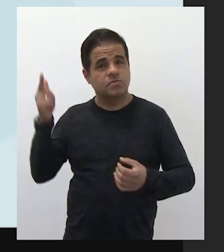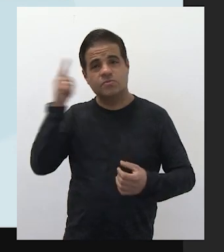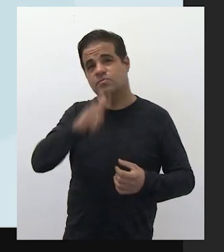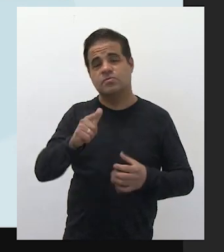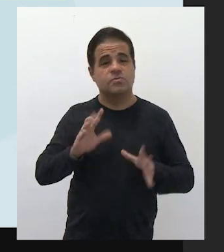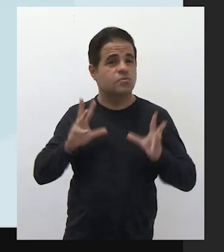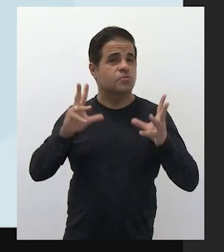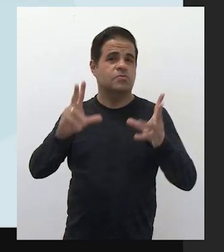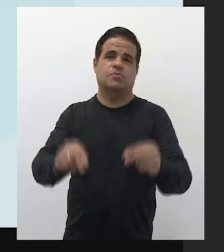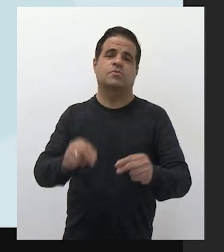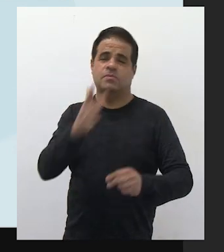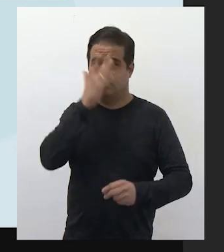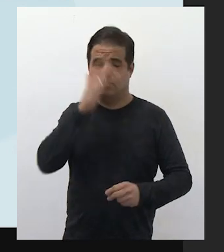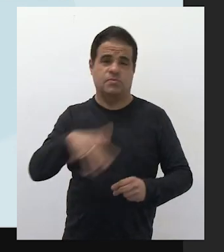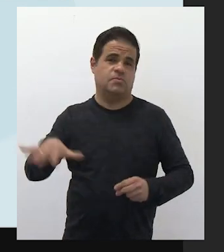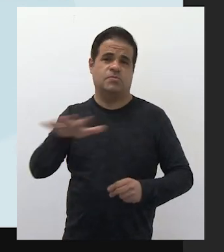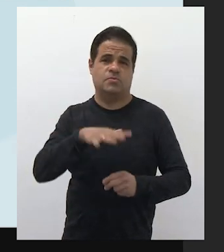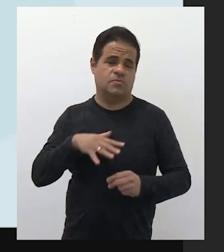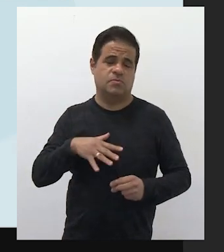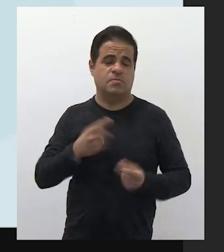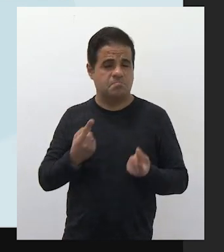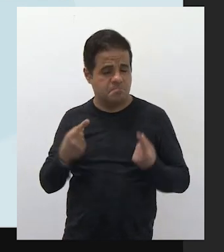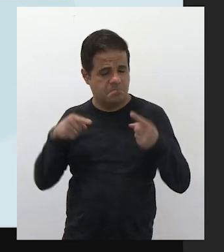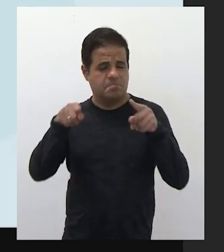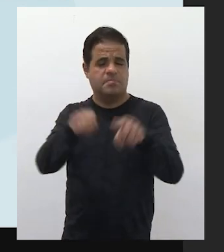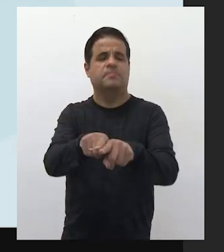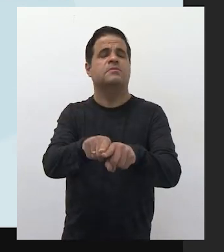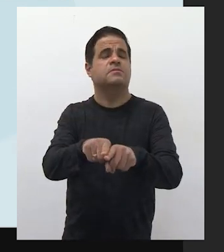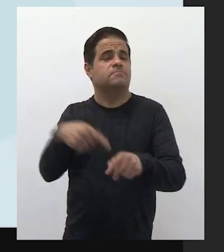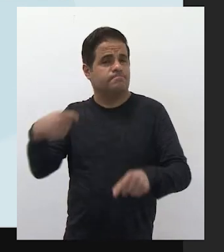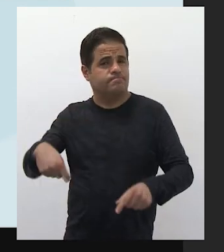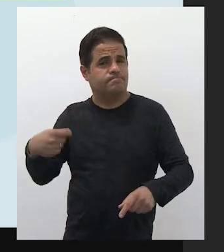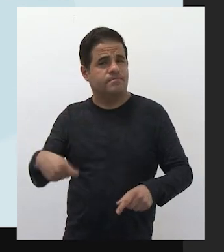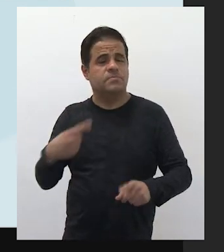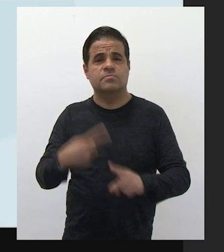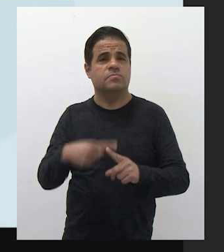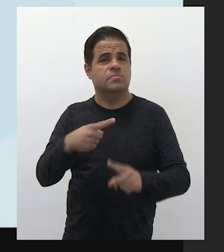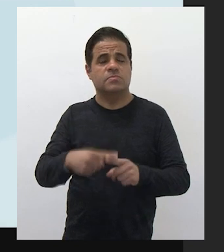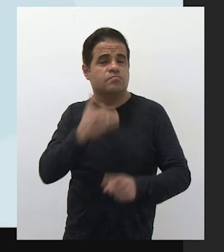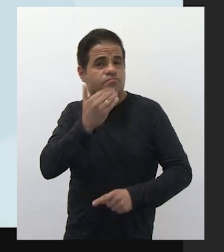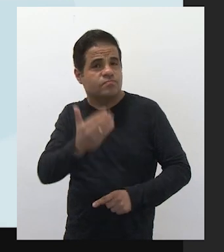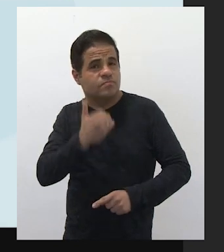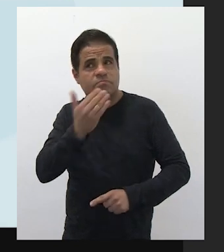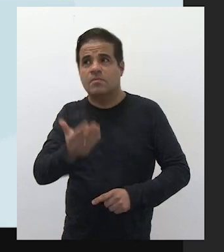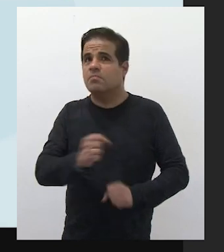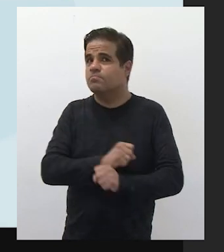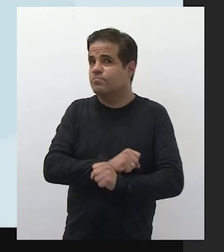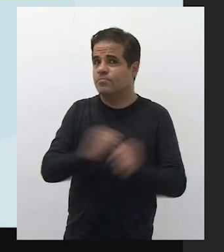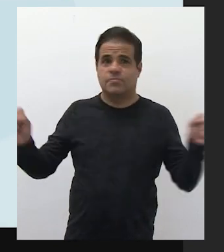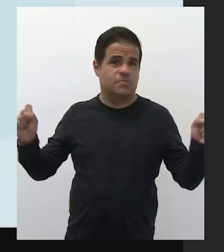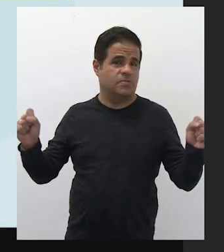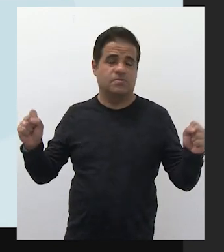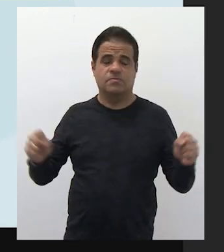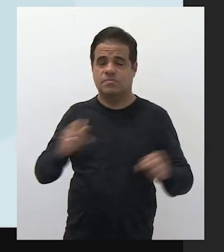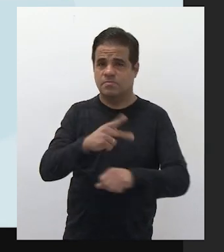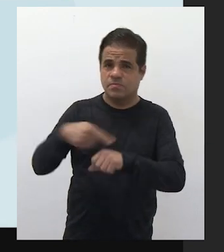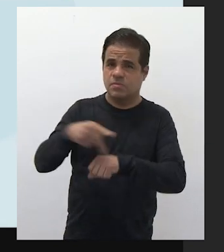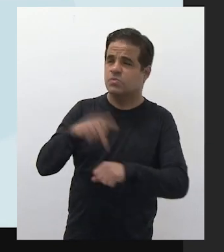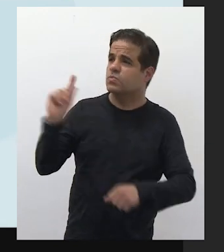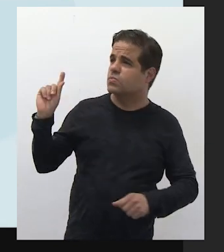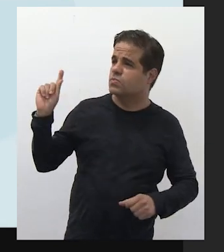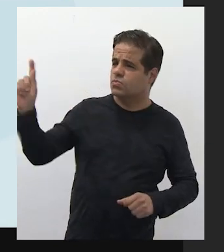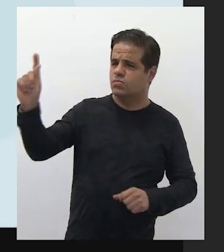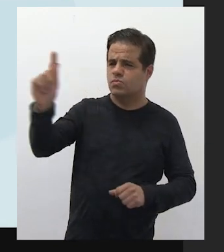de todos e de todas. Parcerias, por quê? Não dá, é simplesmente impossível que os países